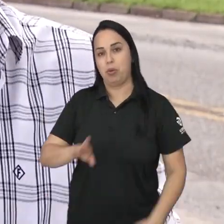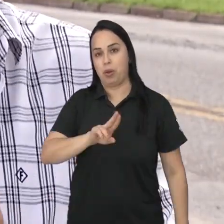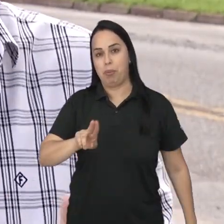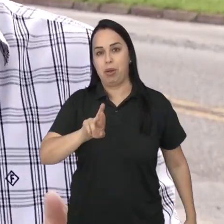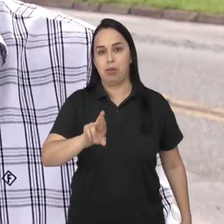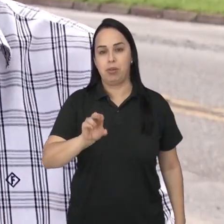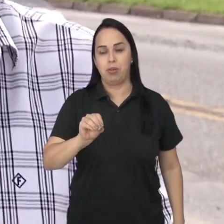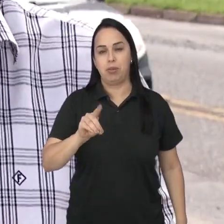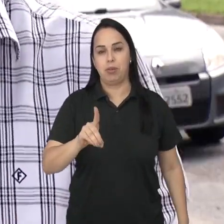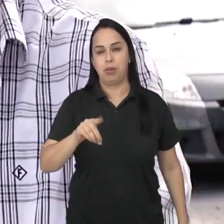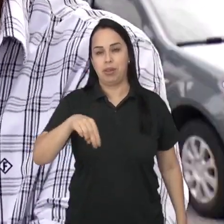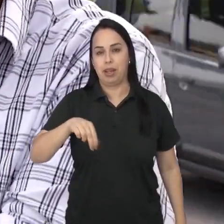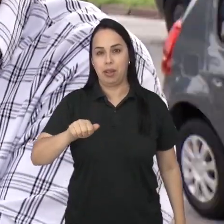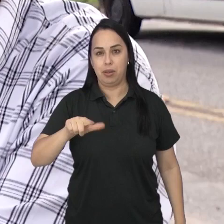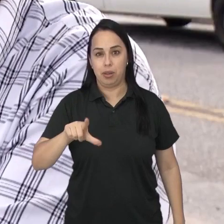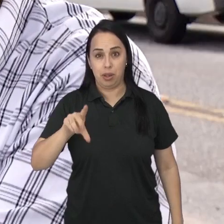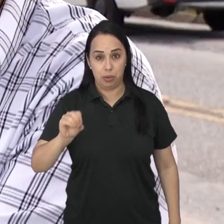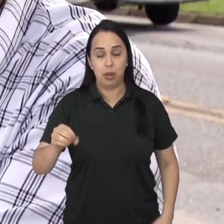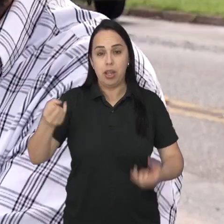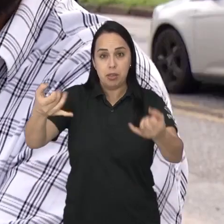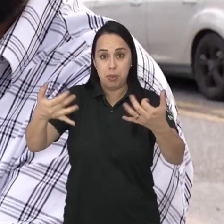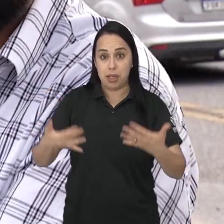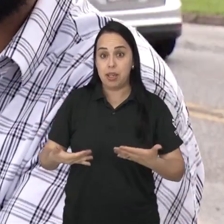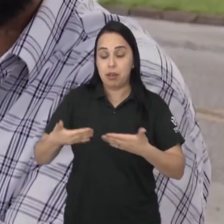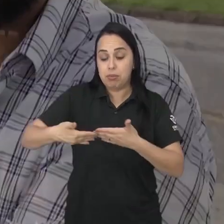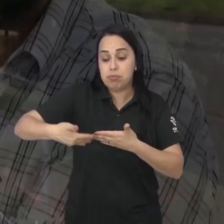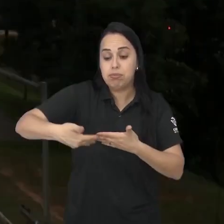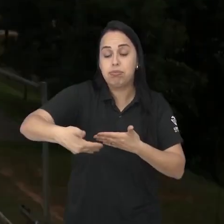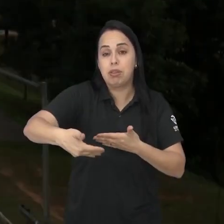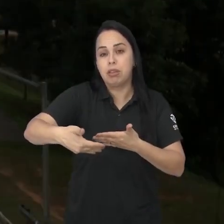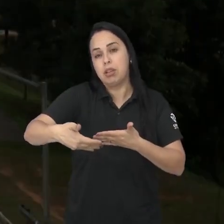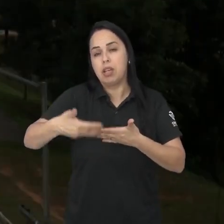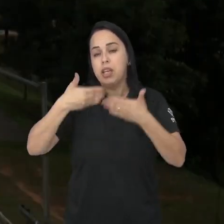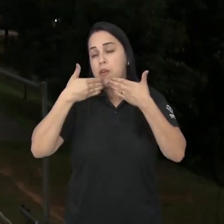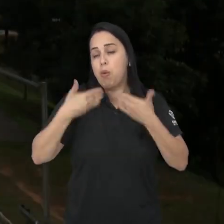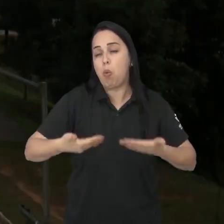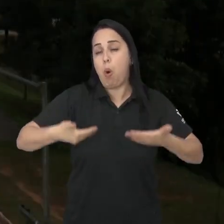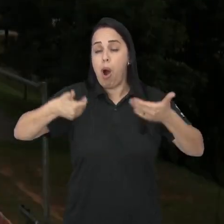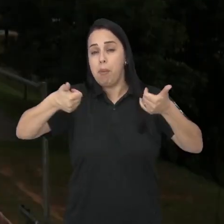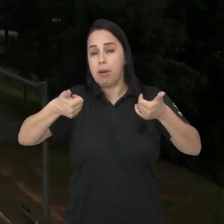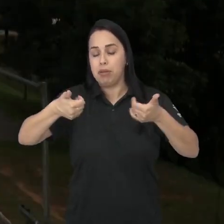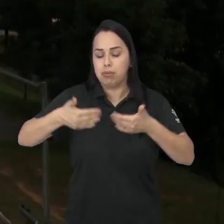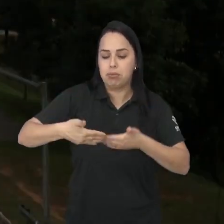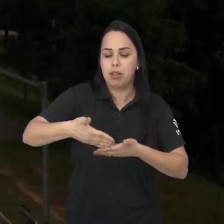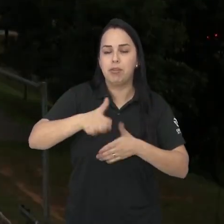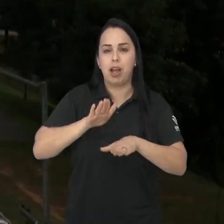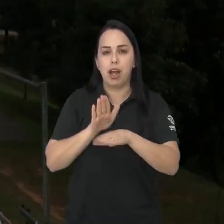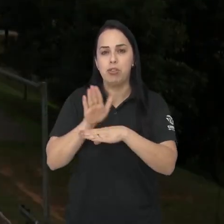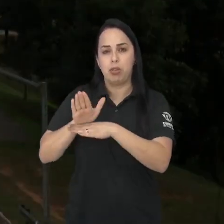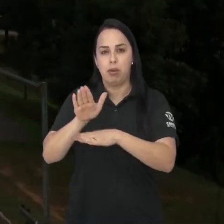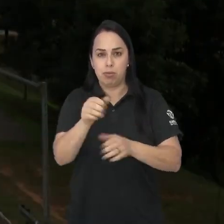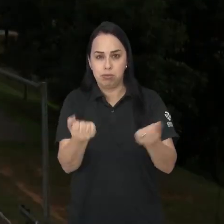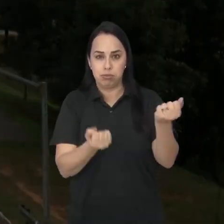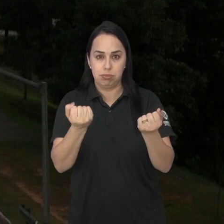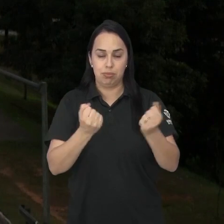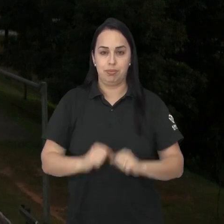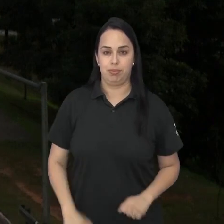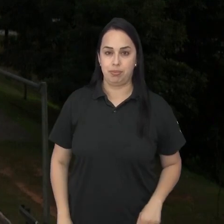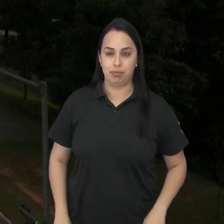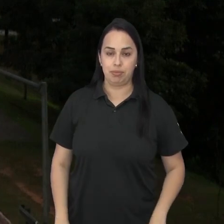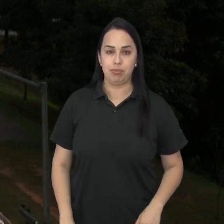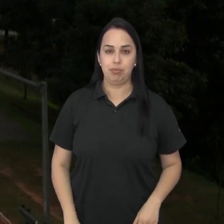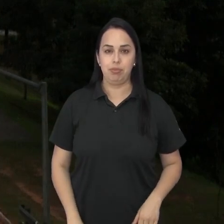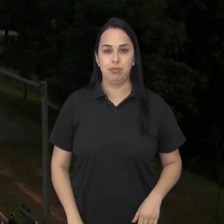de projetos e planejamento de obras viárias, detalha os próximos passos da obra, assim como as melhorias que são esperadas